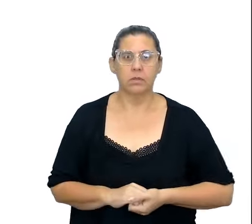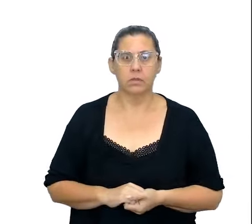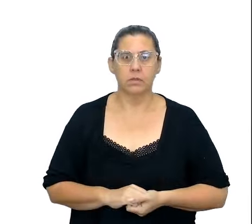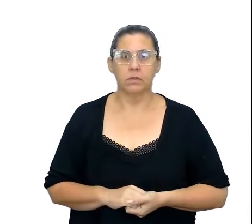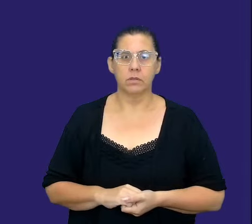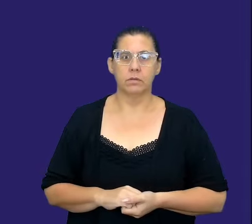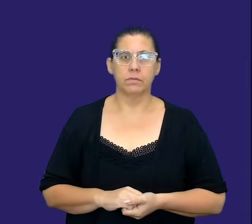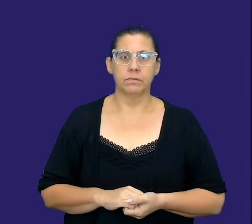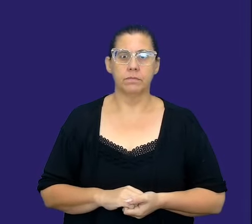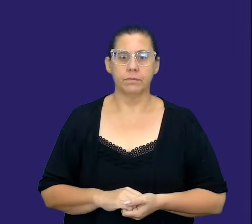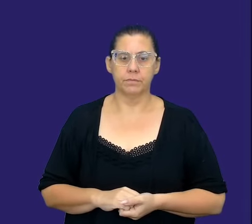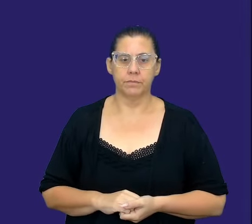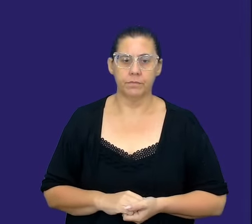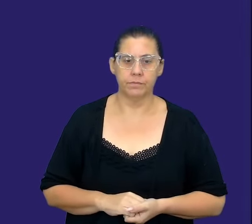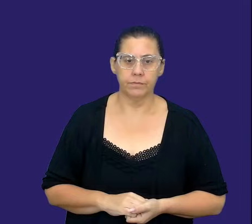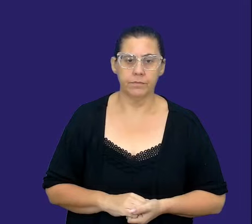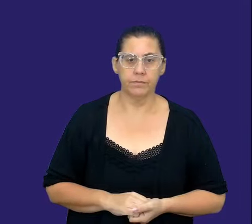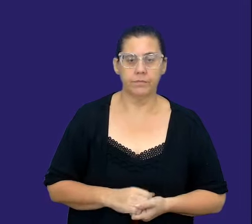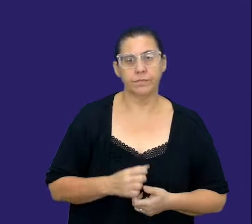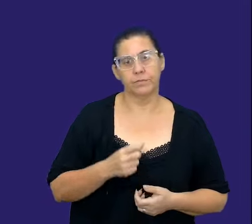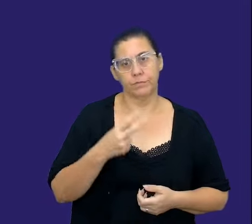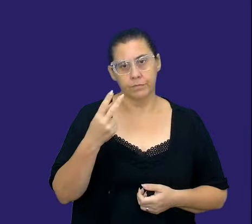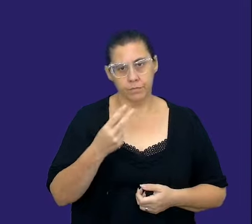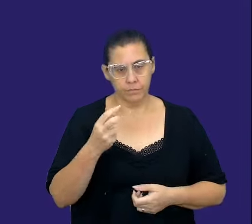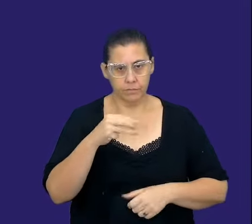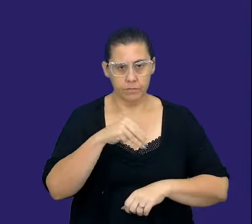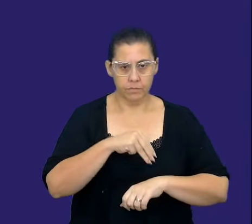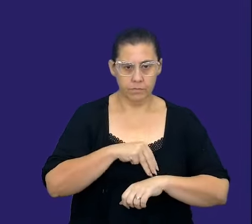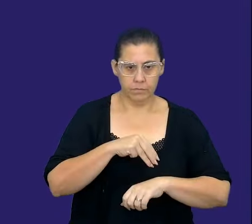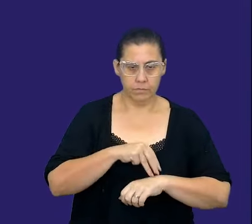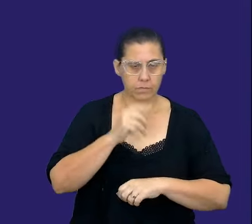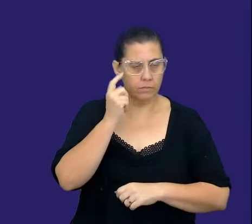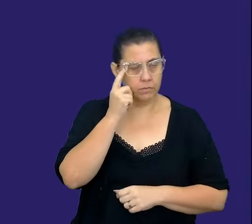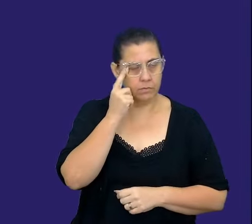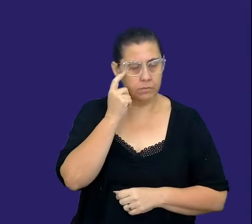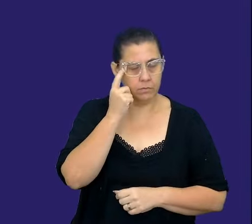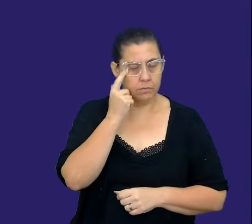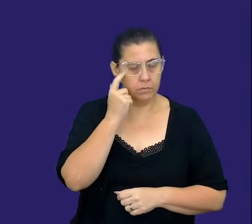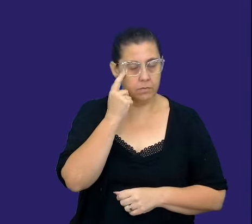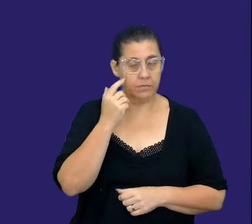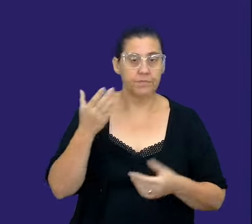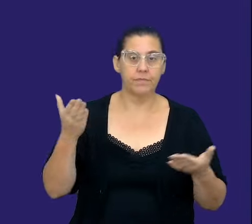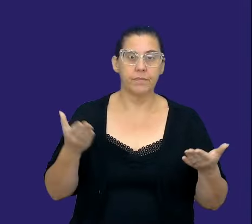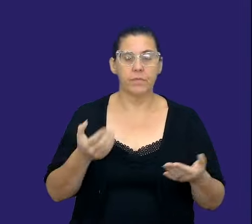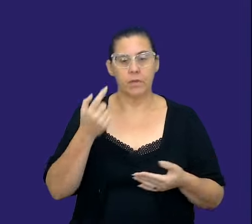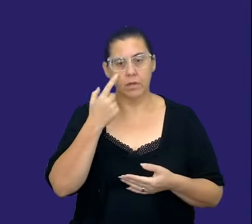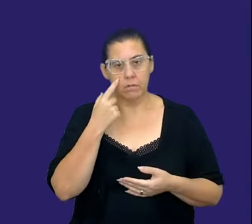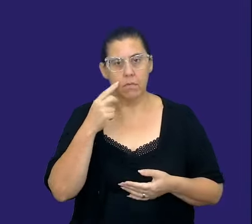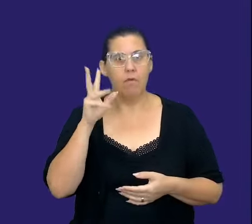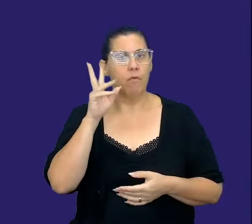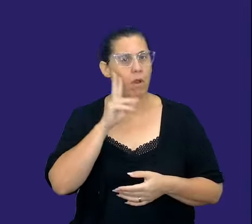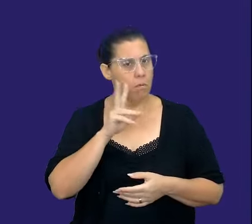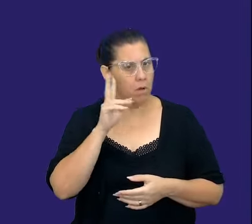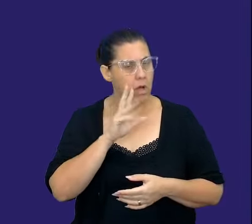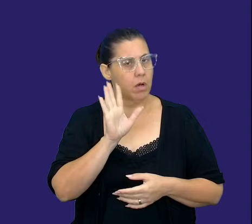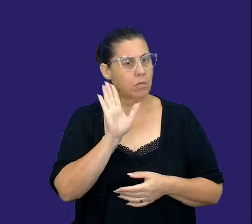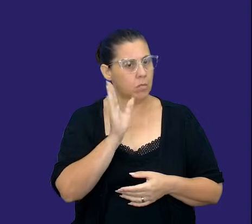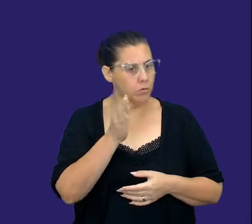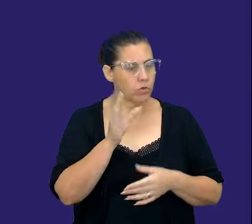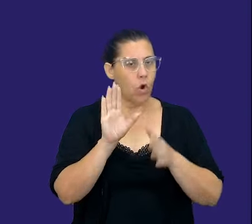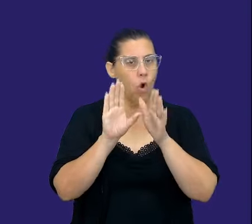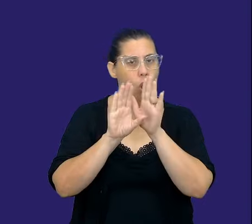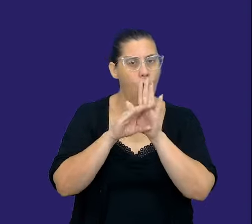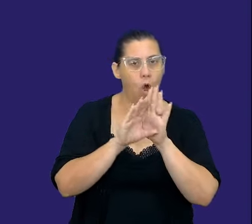lá. Bom, então, a gente, até aqui, nós vimos, então, ou melhor, revimos, né,